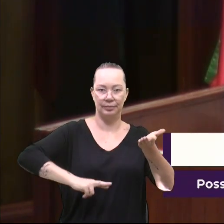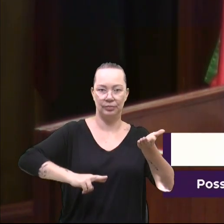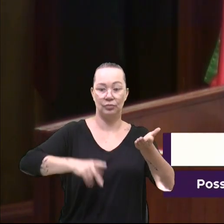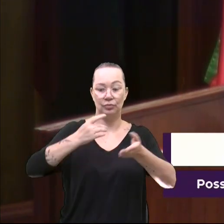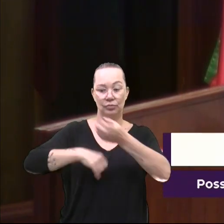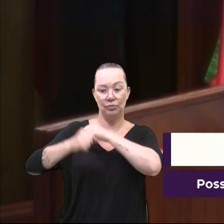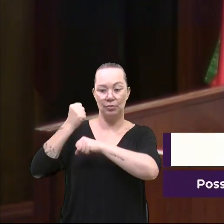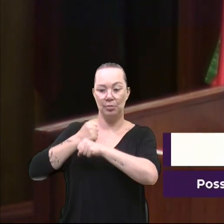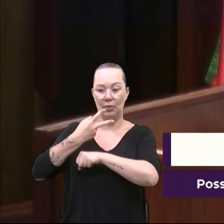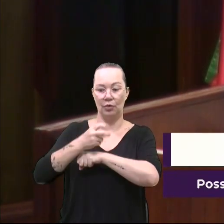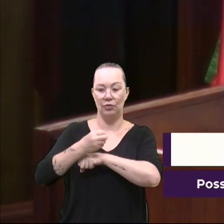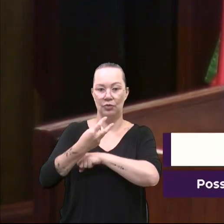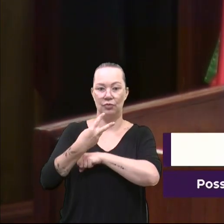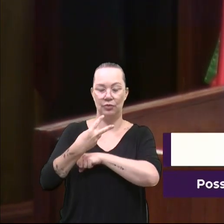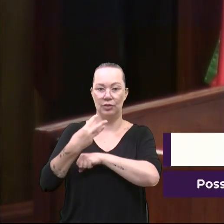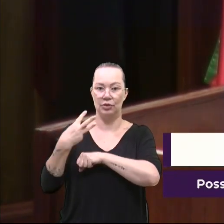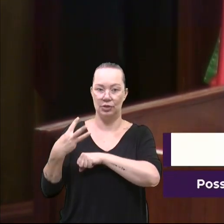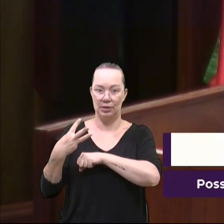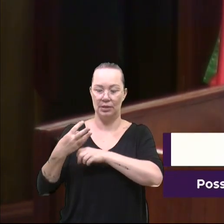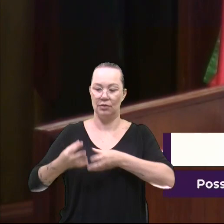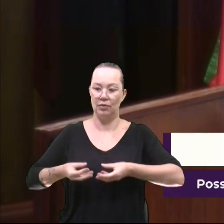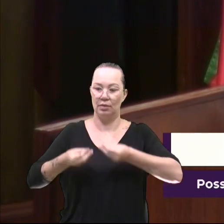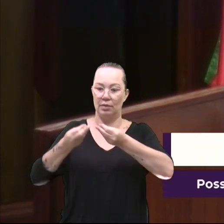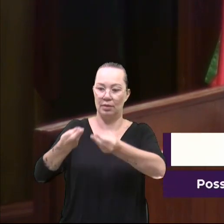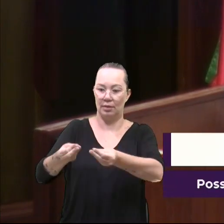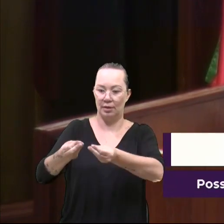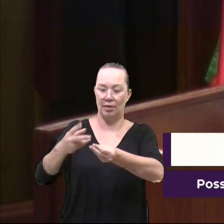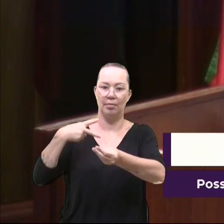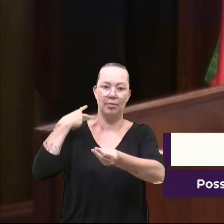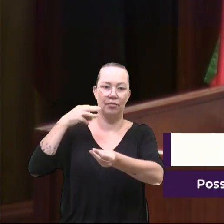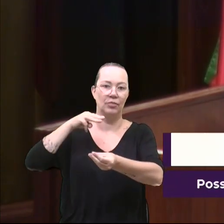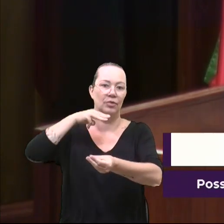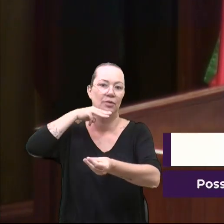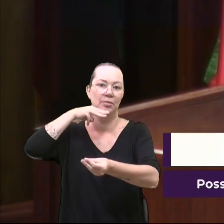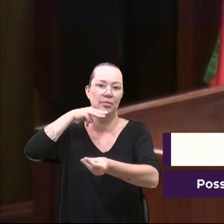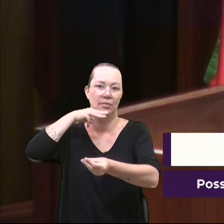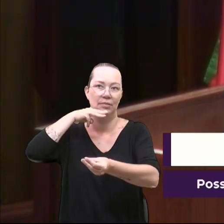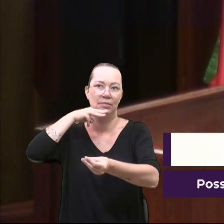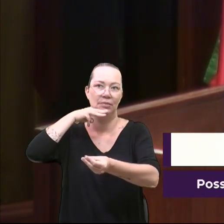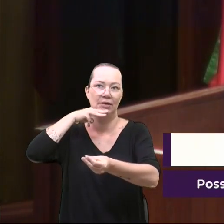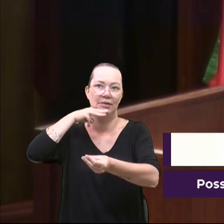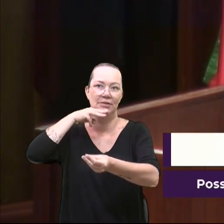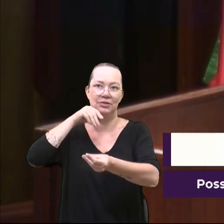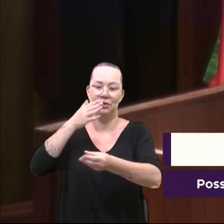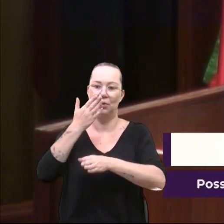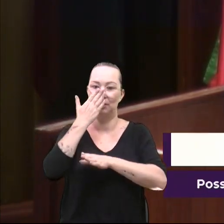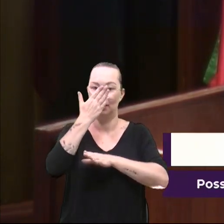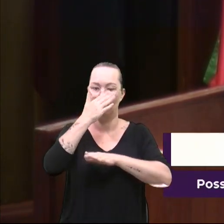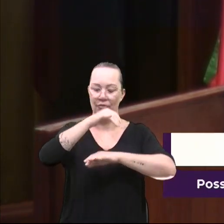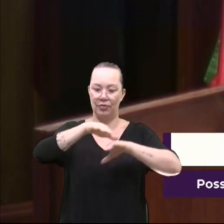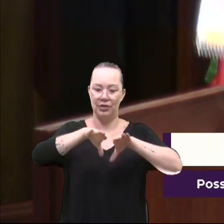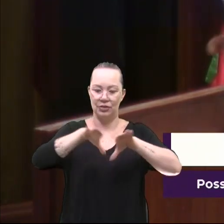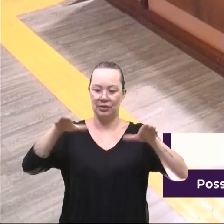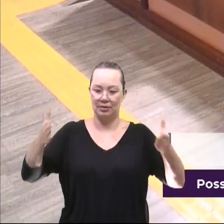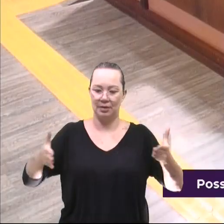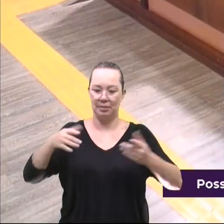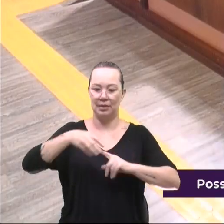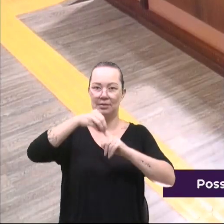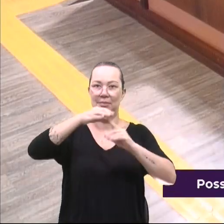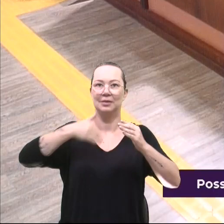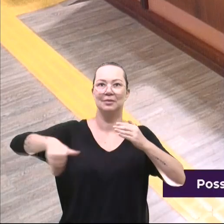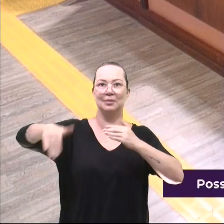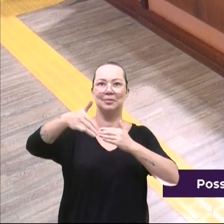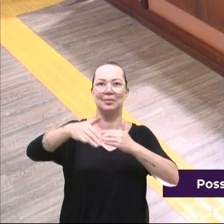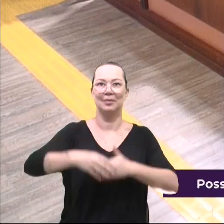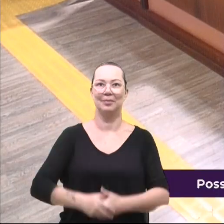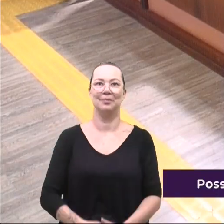2023 à presidente, que será empossada, vereadora Marisol Santos, em frente à mesa principal. Vai chorar e depois